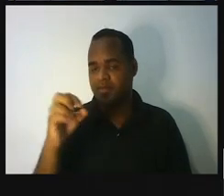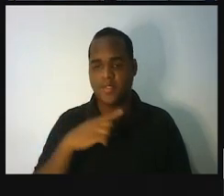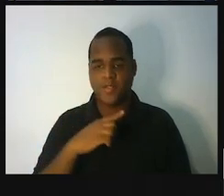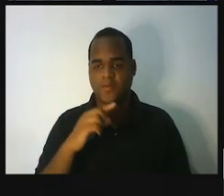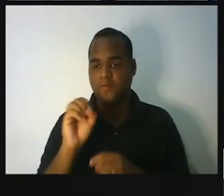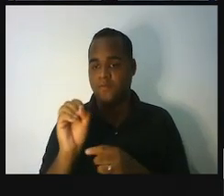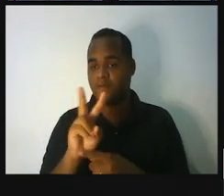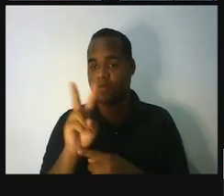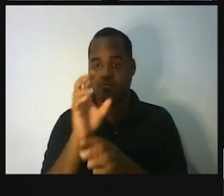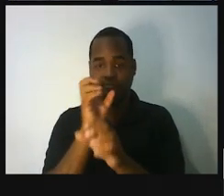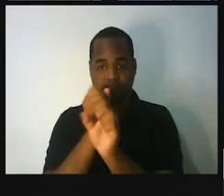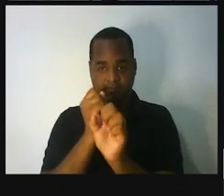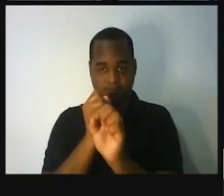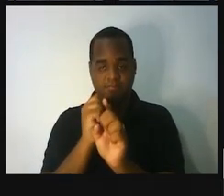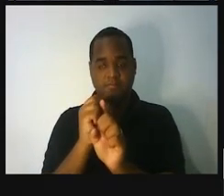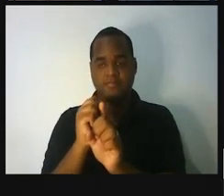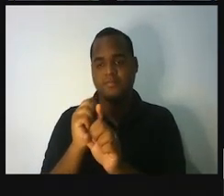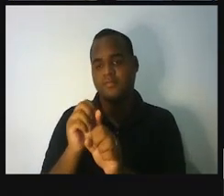cúbico, que é